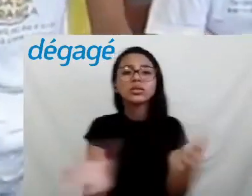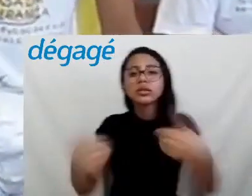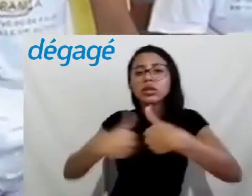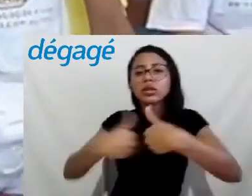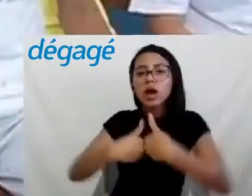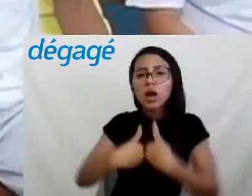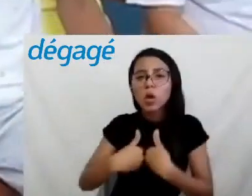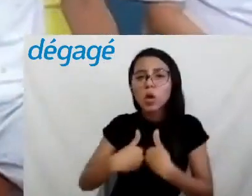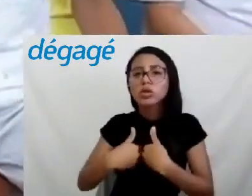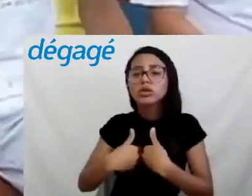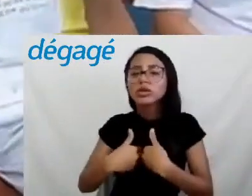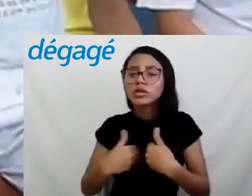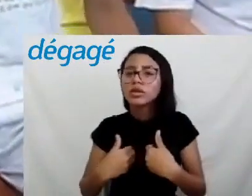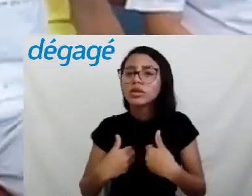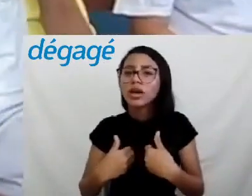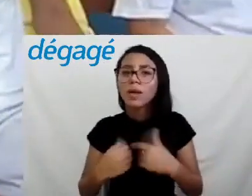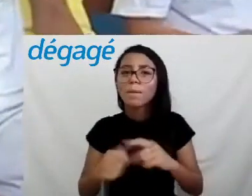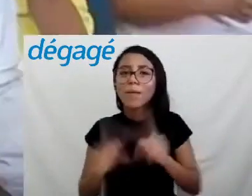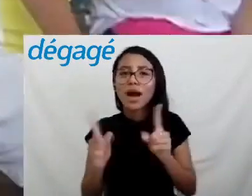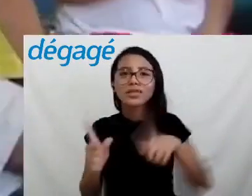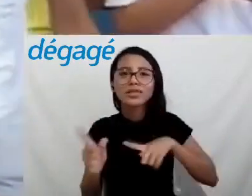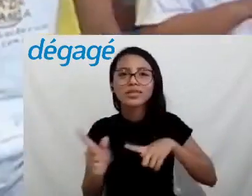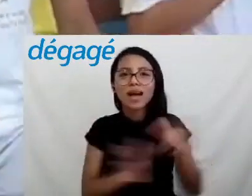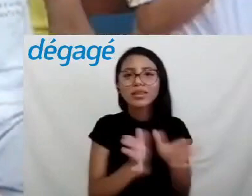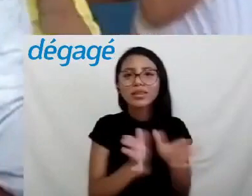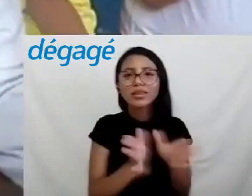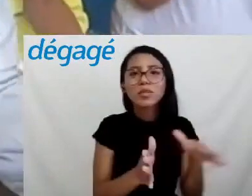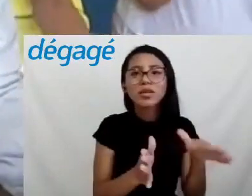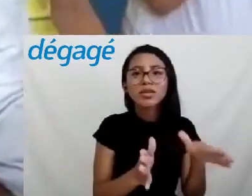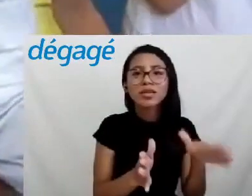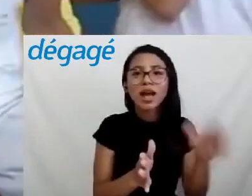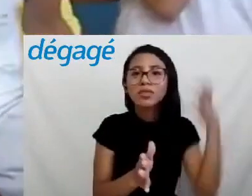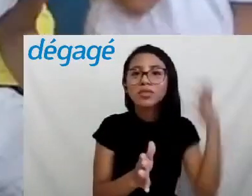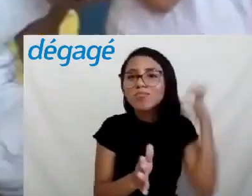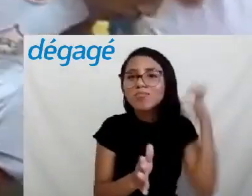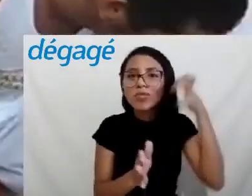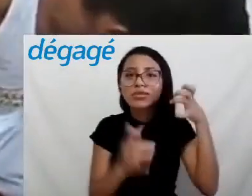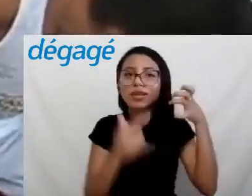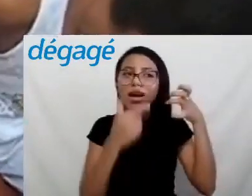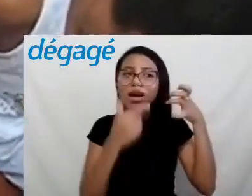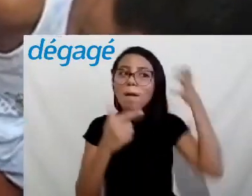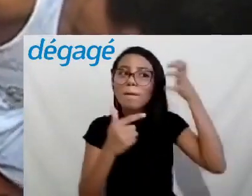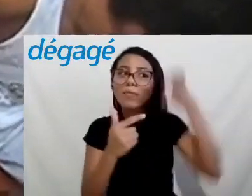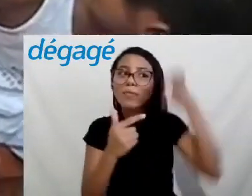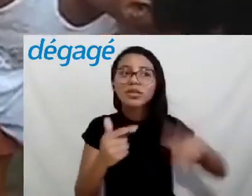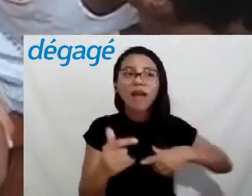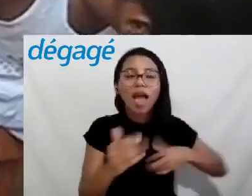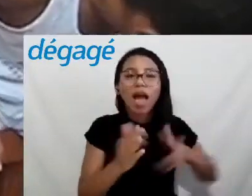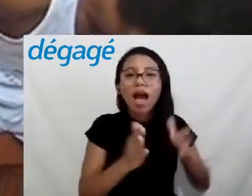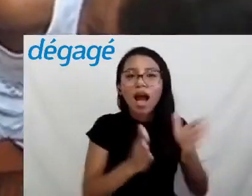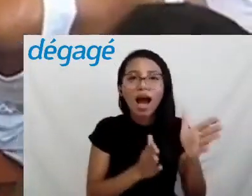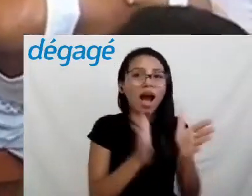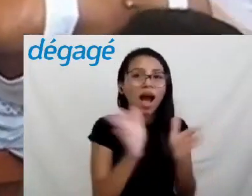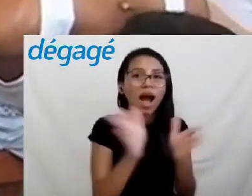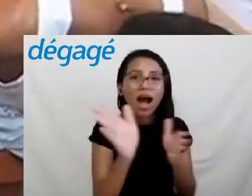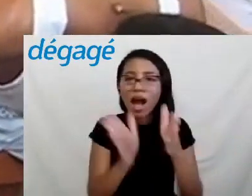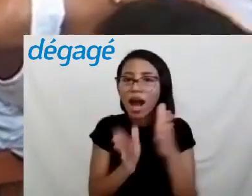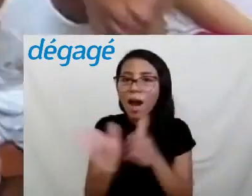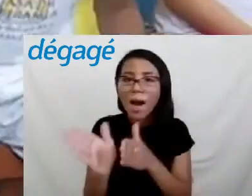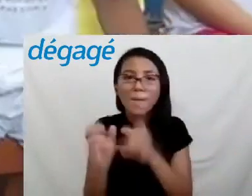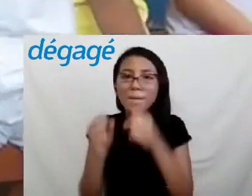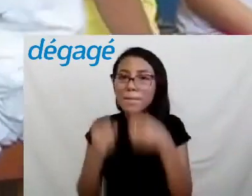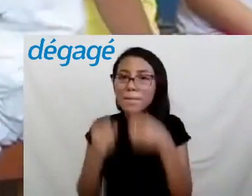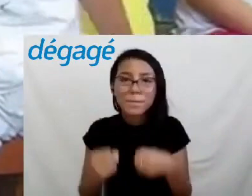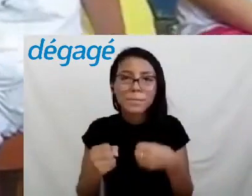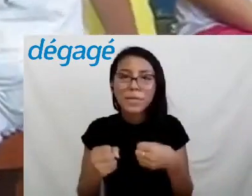mudar, eu vou cantar uma coisa só de várias maneiras diferentes, como se fosse assim, uma maneira azul, entre aspas, né?